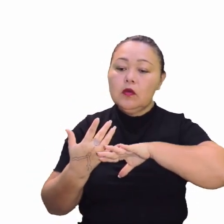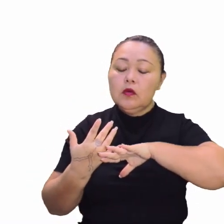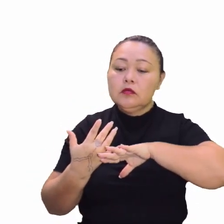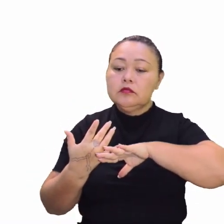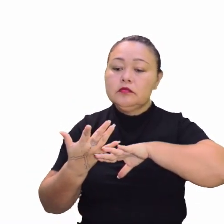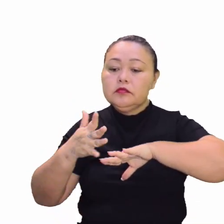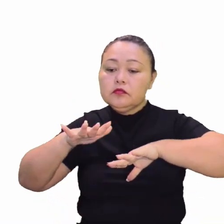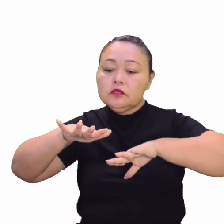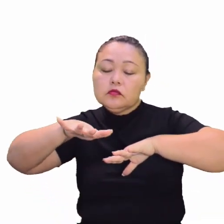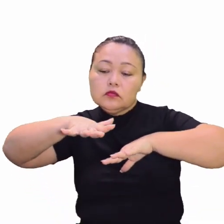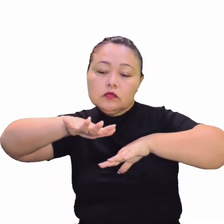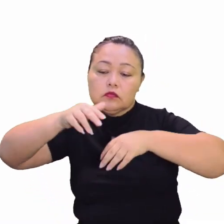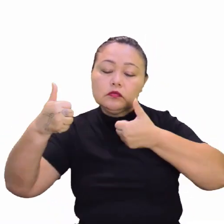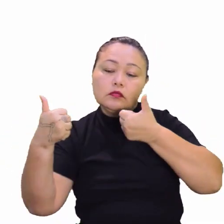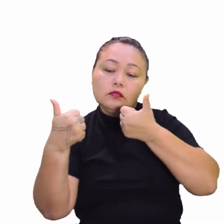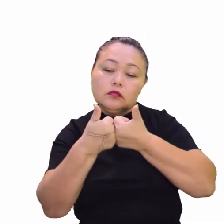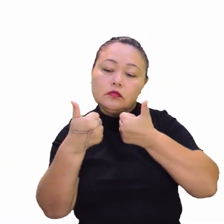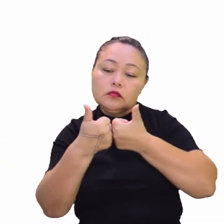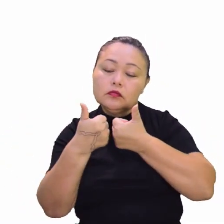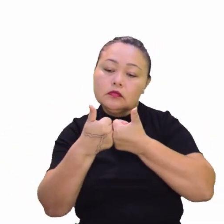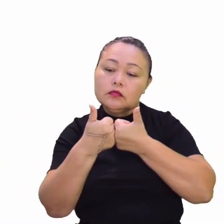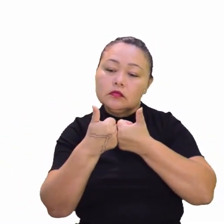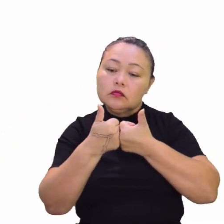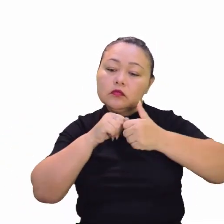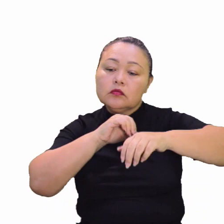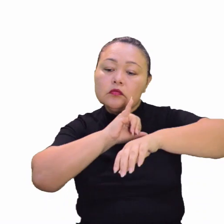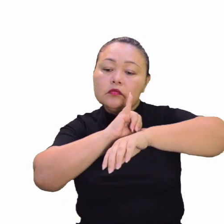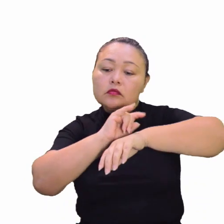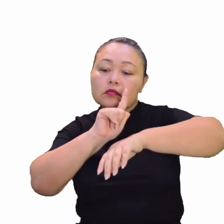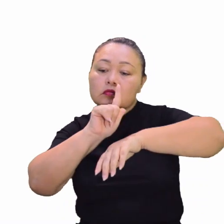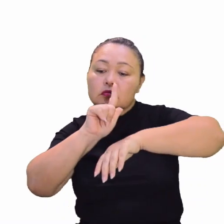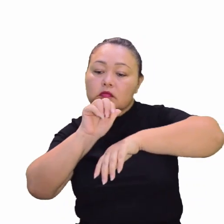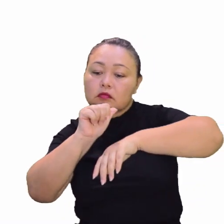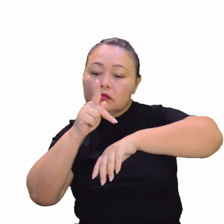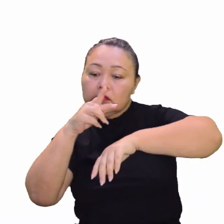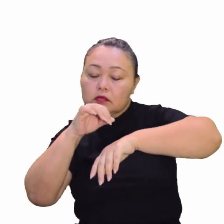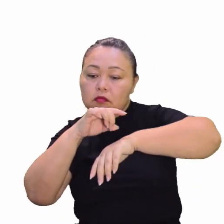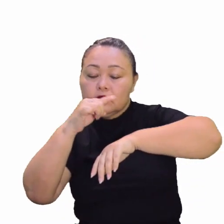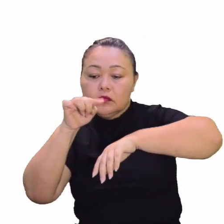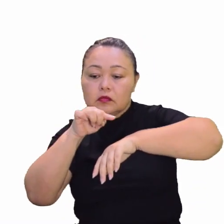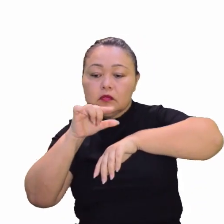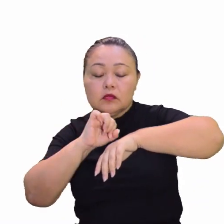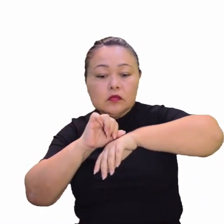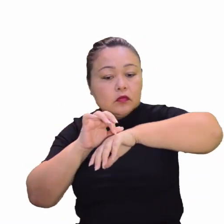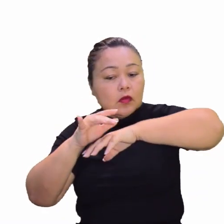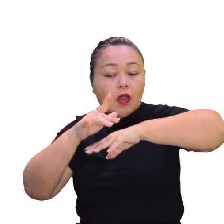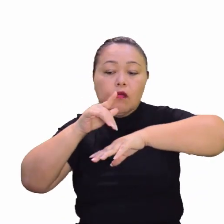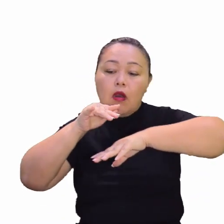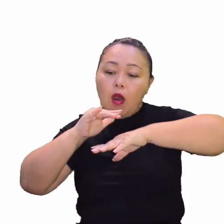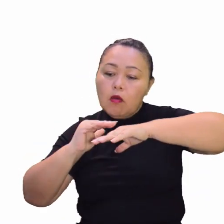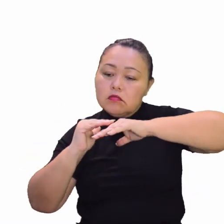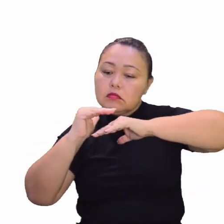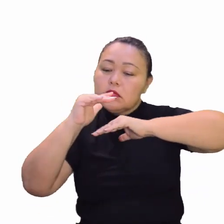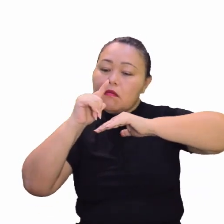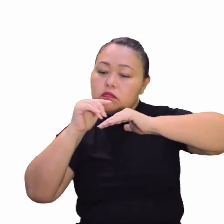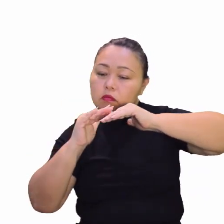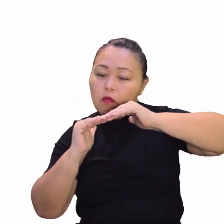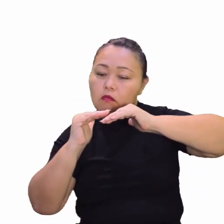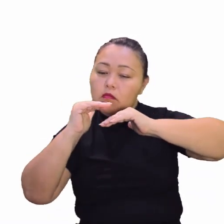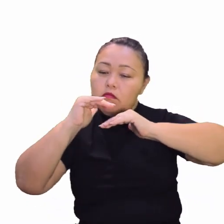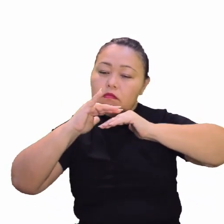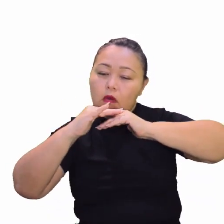que estão perto das matas de igapó. Isso mesmo, muito bem. Então, são aquelas áreas